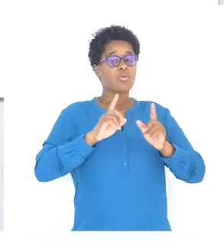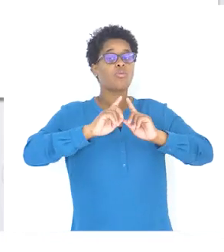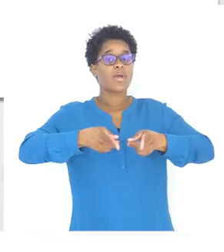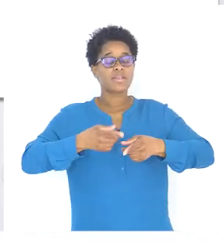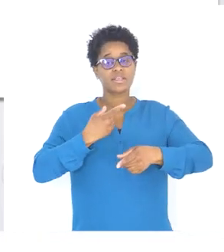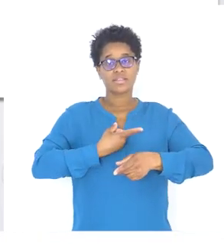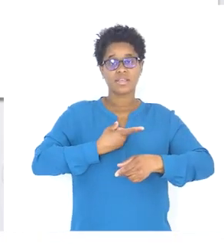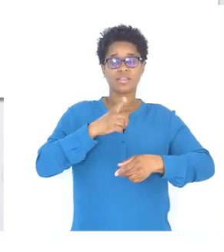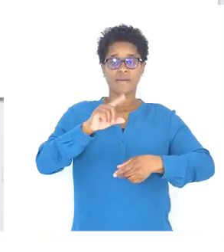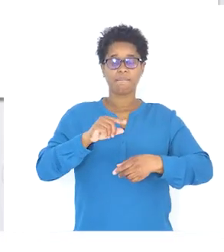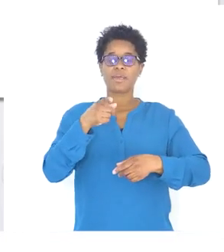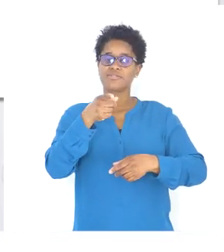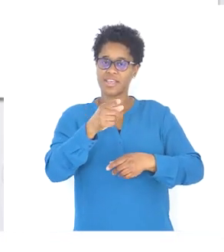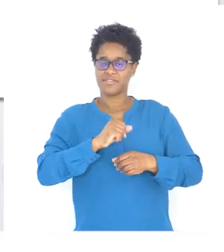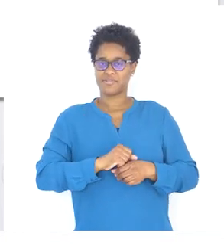exatamente, de